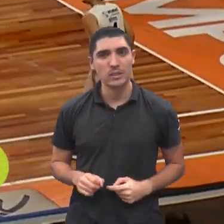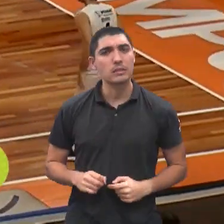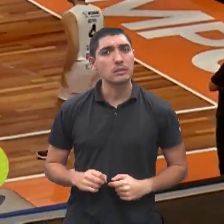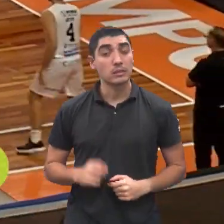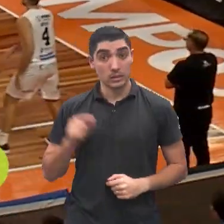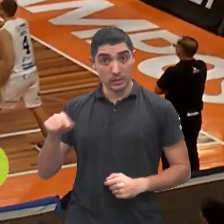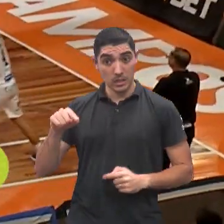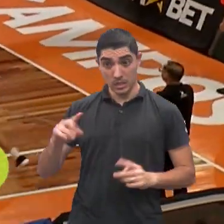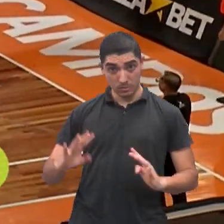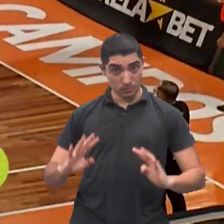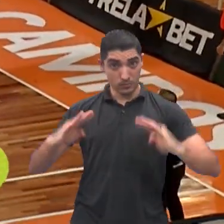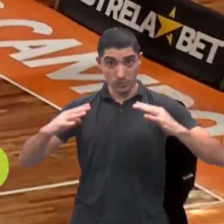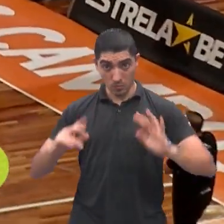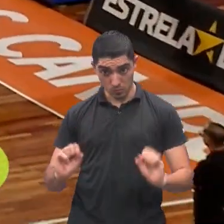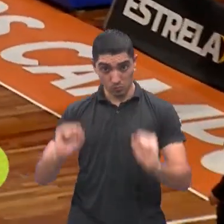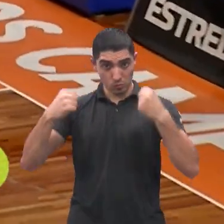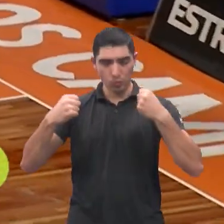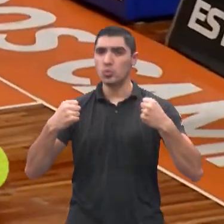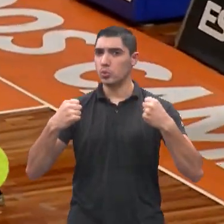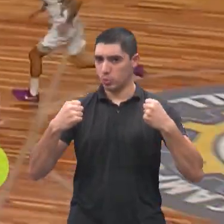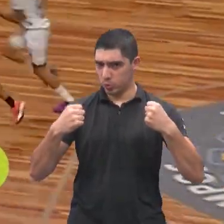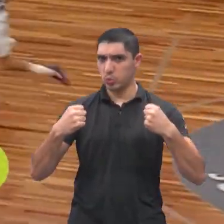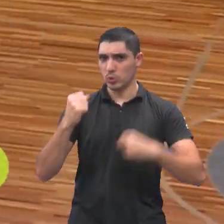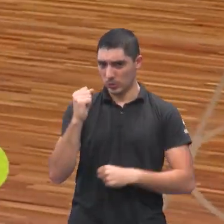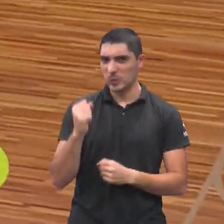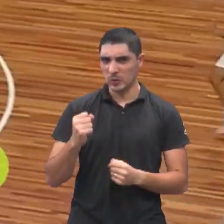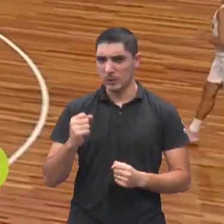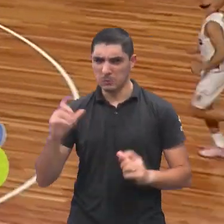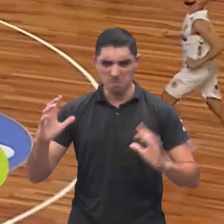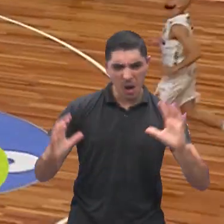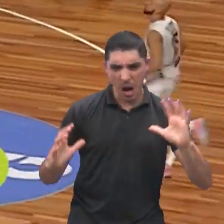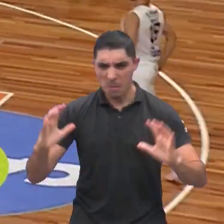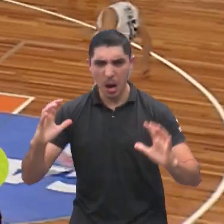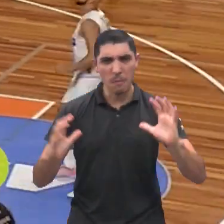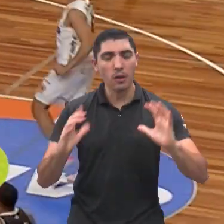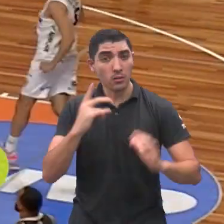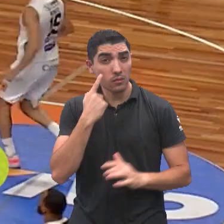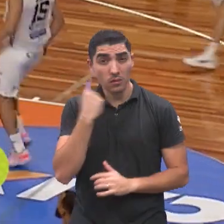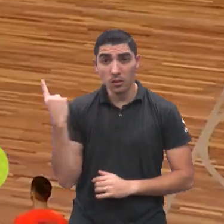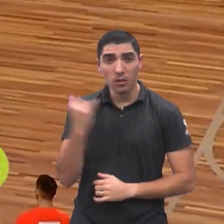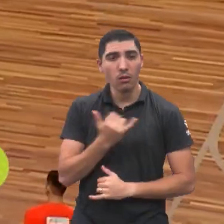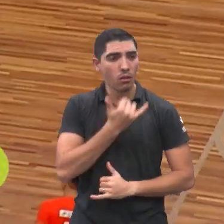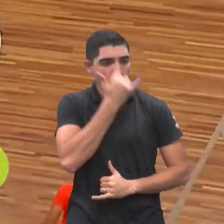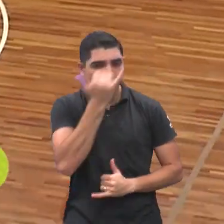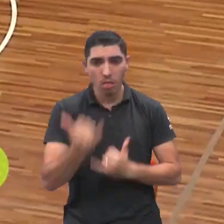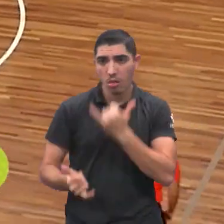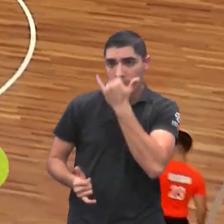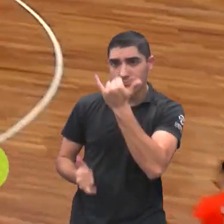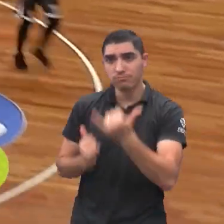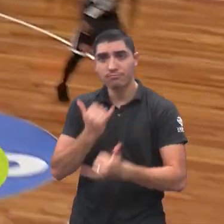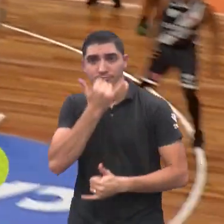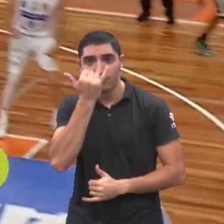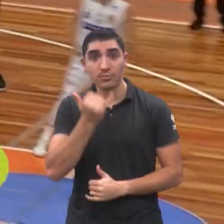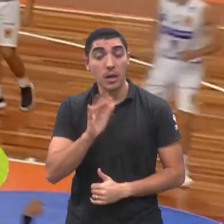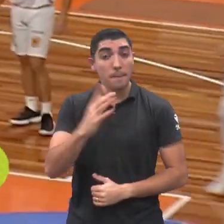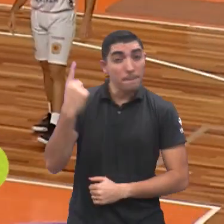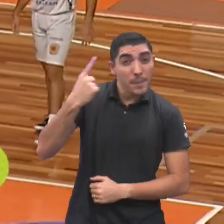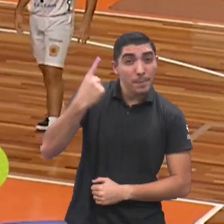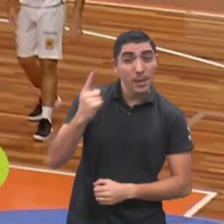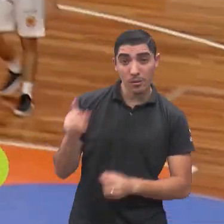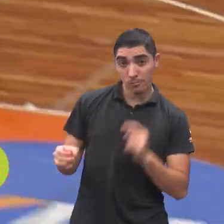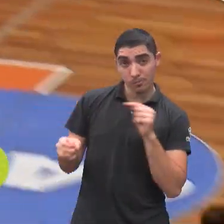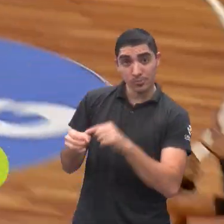é nervoso e isso era notado em quadra com as duas equipes errando muitas cestas. A primeira delas demorou a